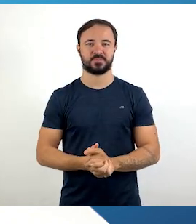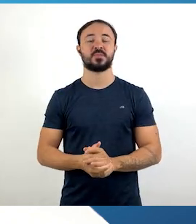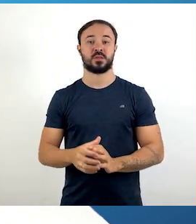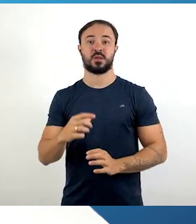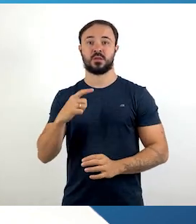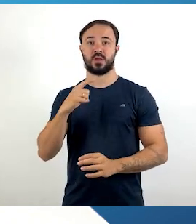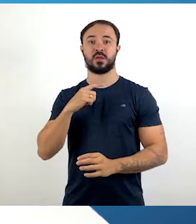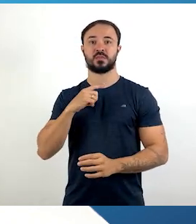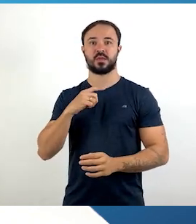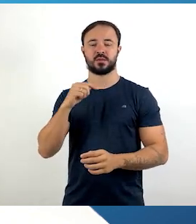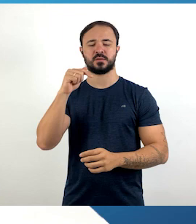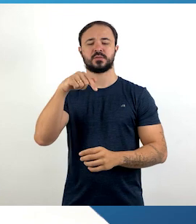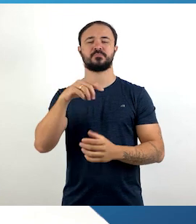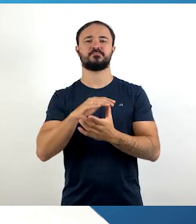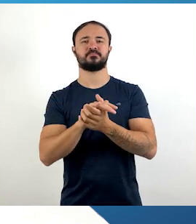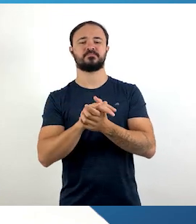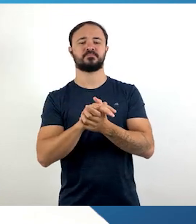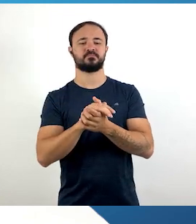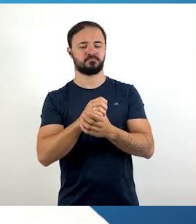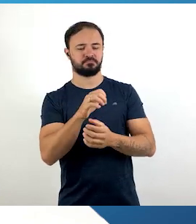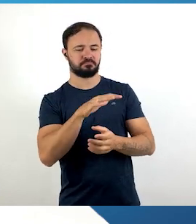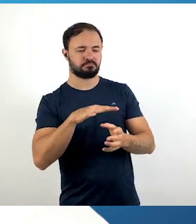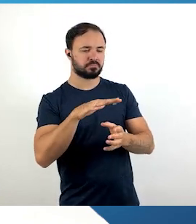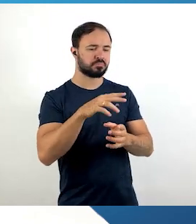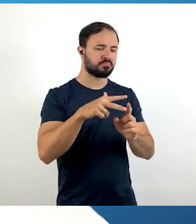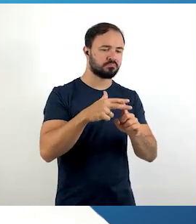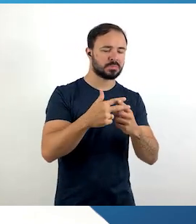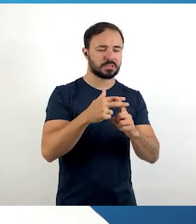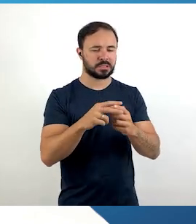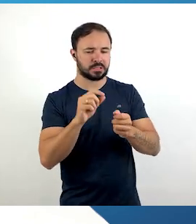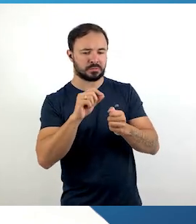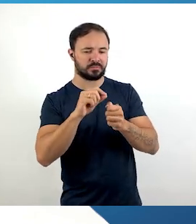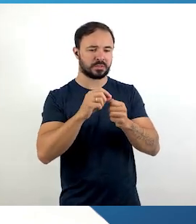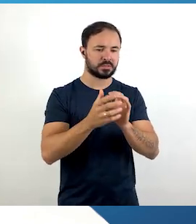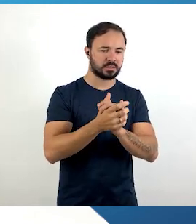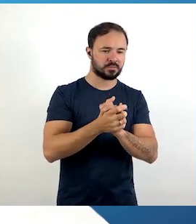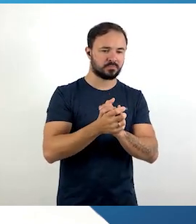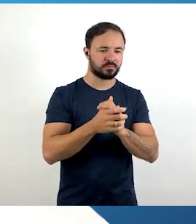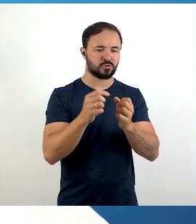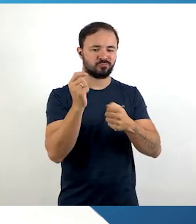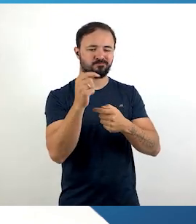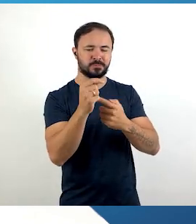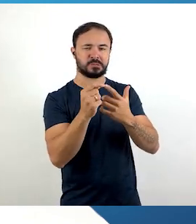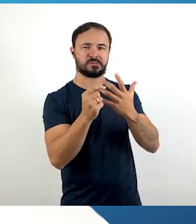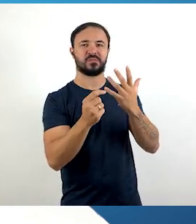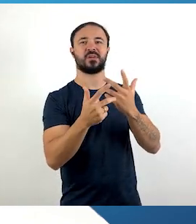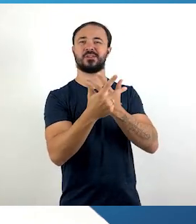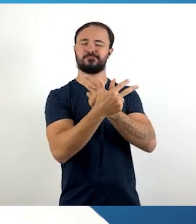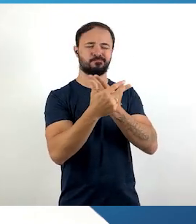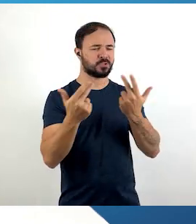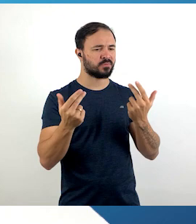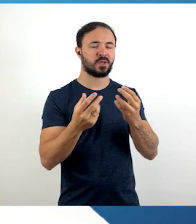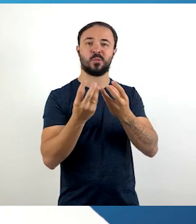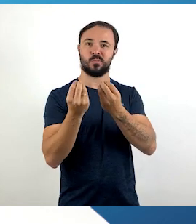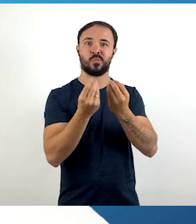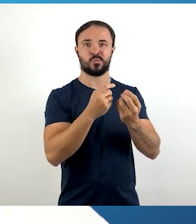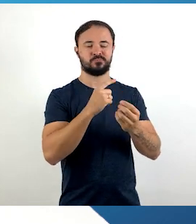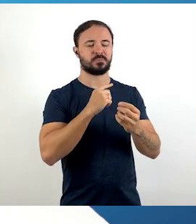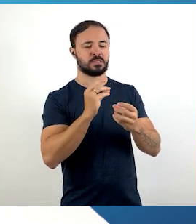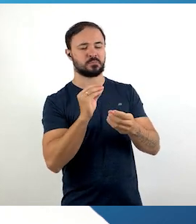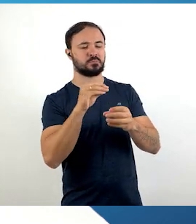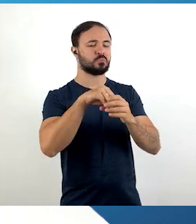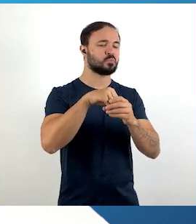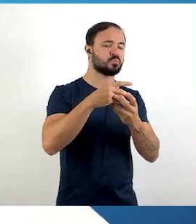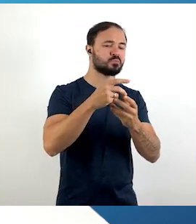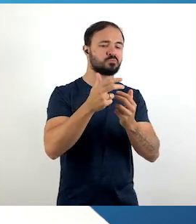nossa antena, formada por um eixo, e esse eixo vai ser composto por várias engrenagens. Essas engrenagens vão